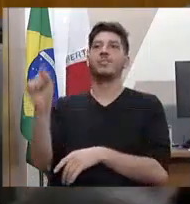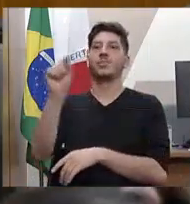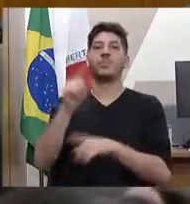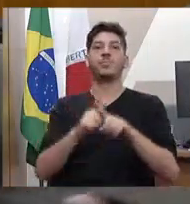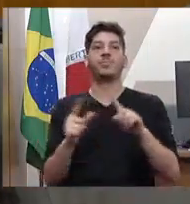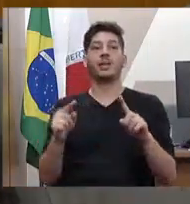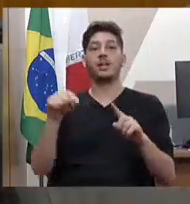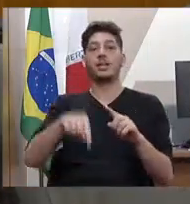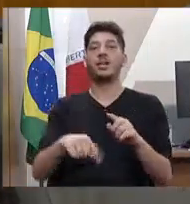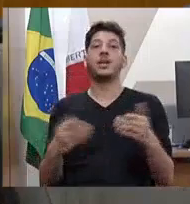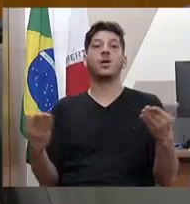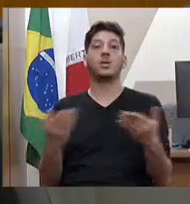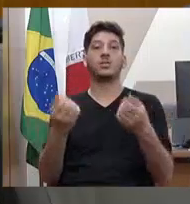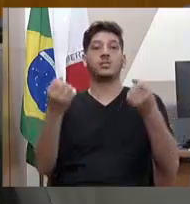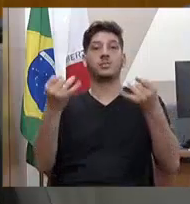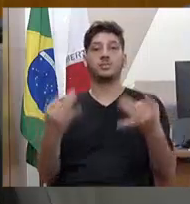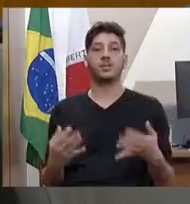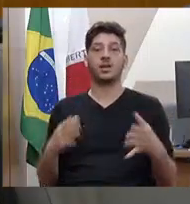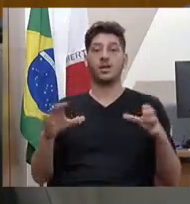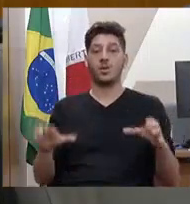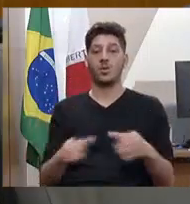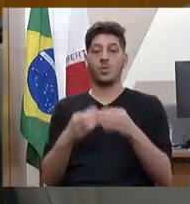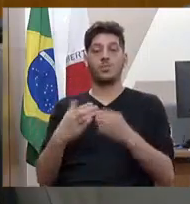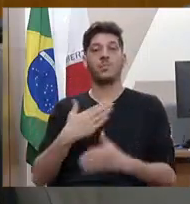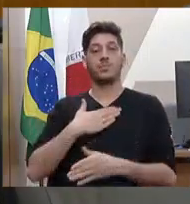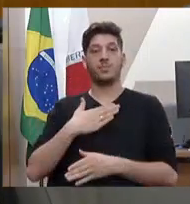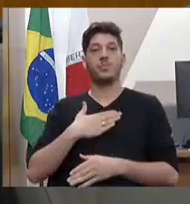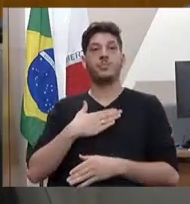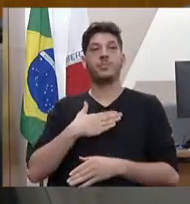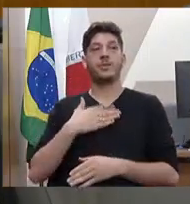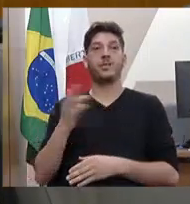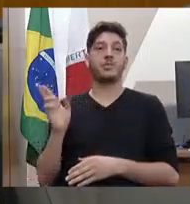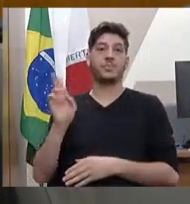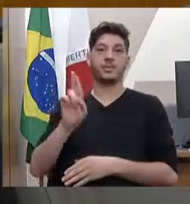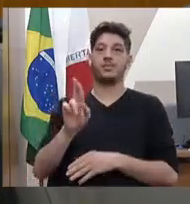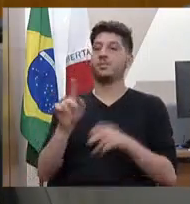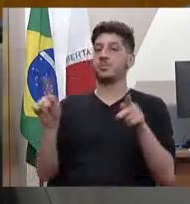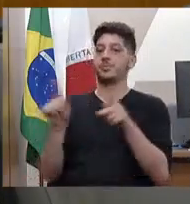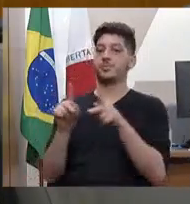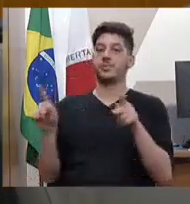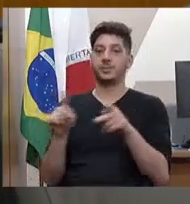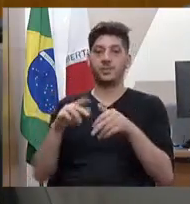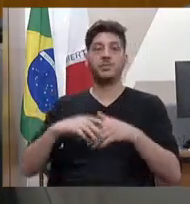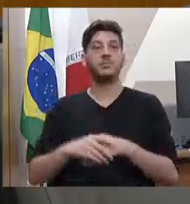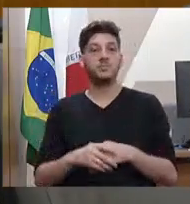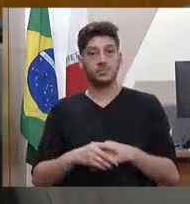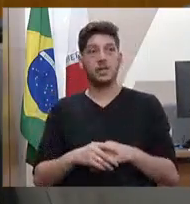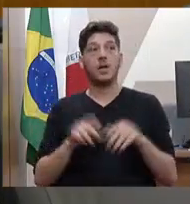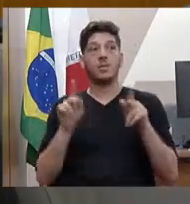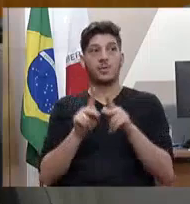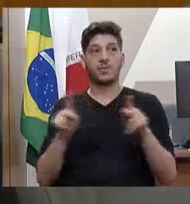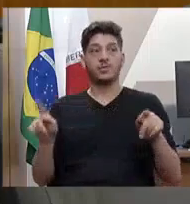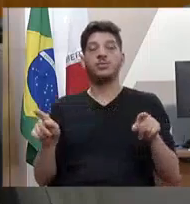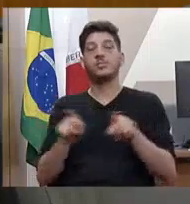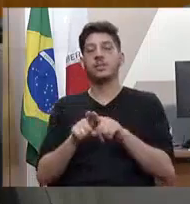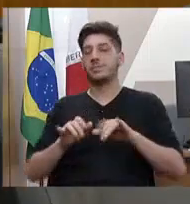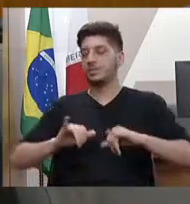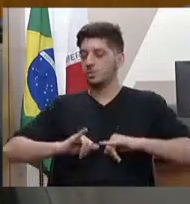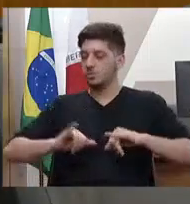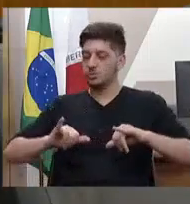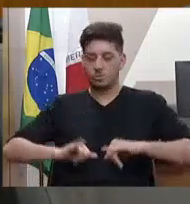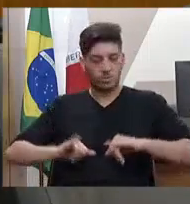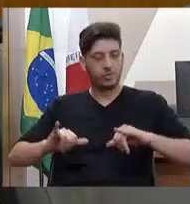falar da categoria né Da minha categoria que é dos professores que também tem sofrido muito né